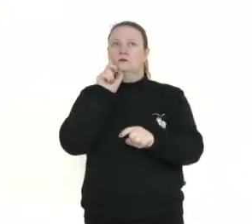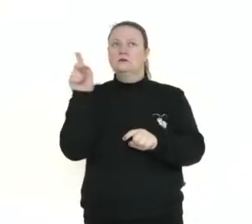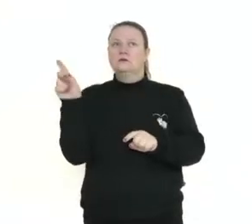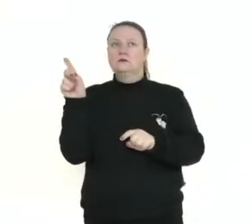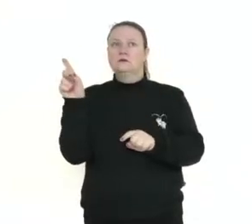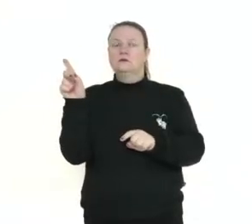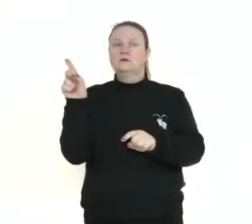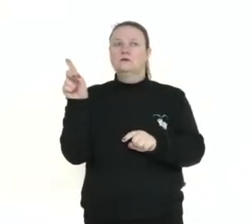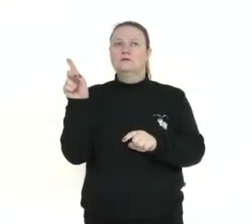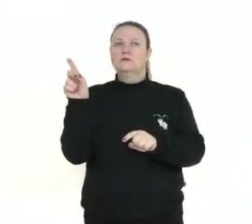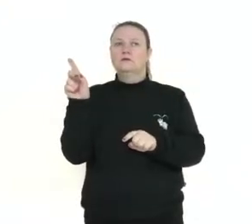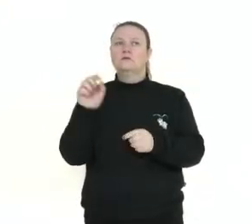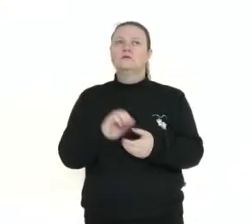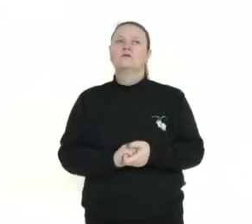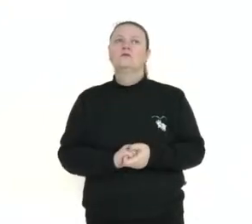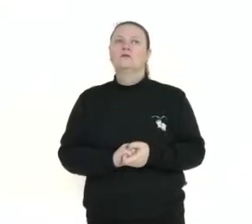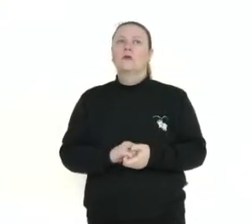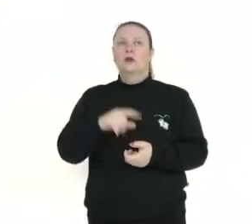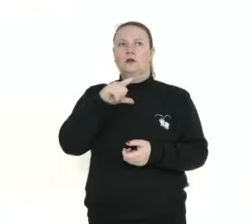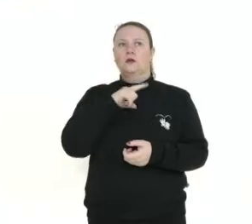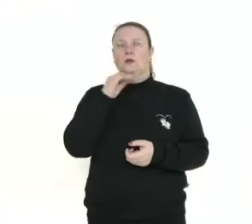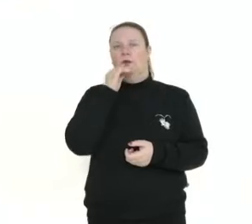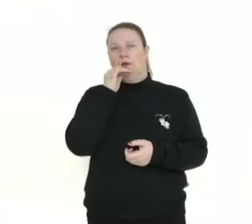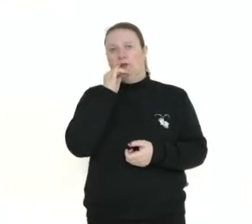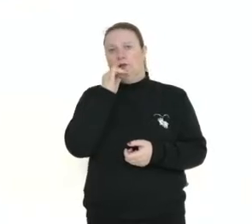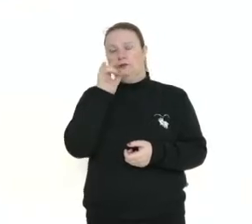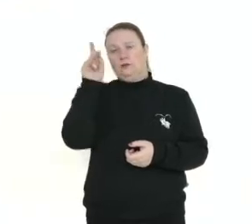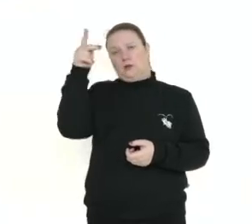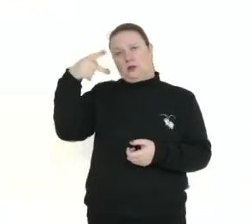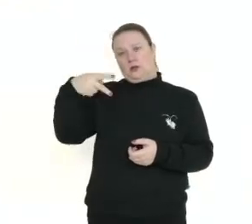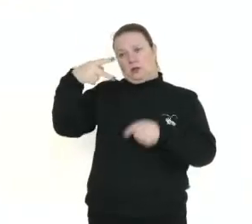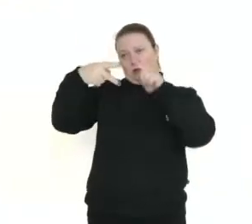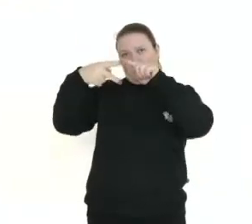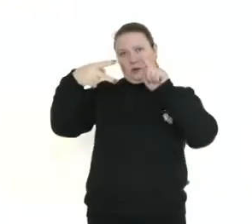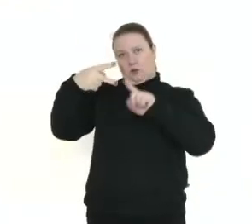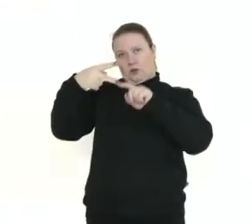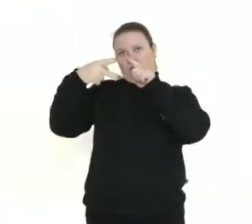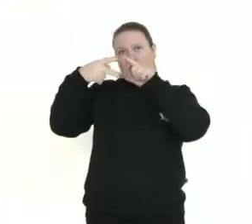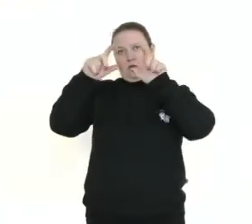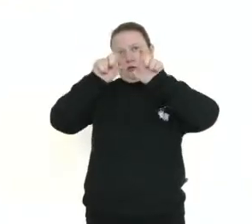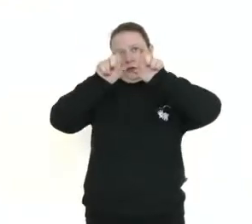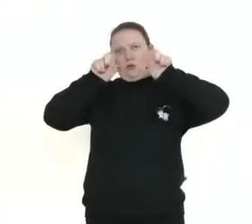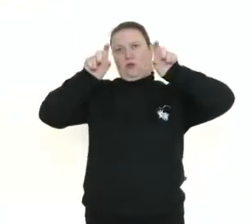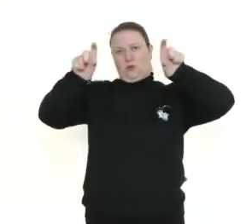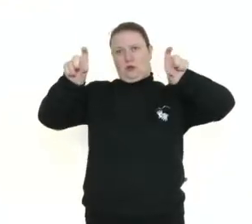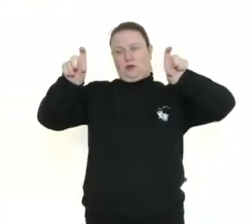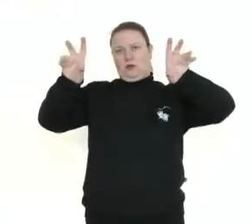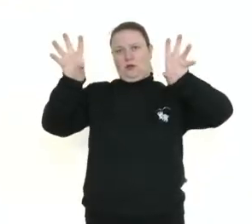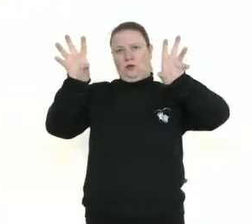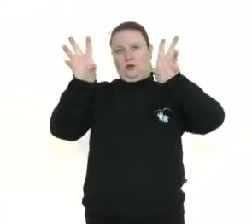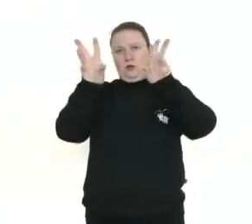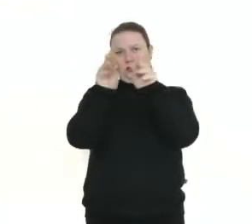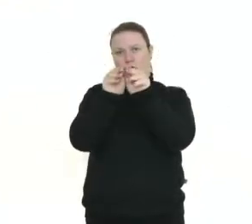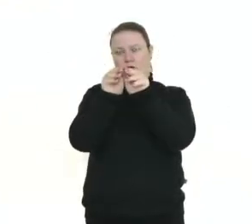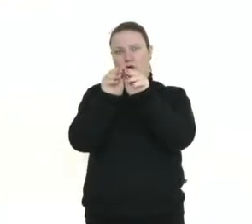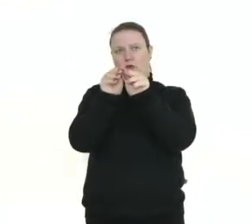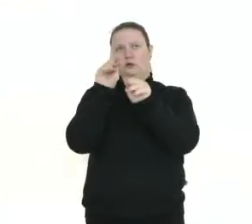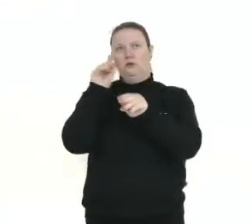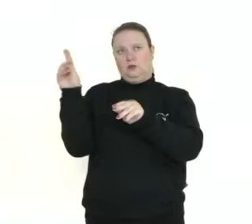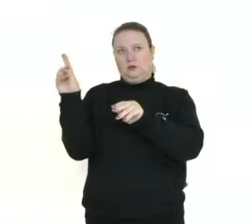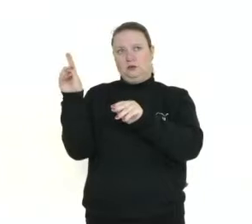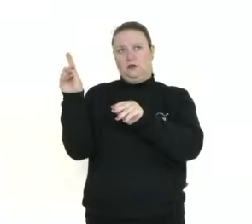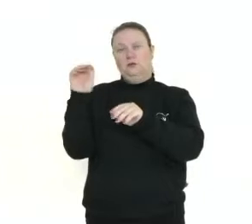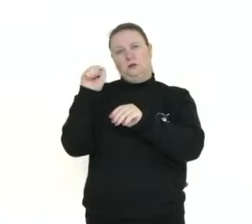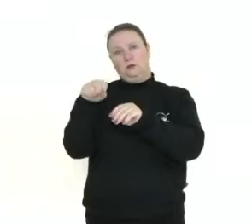tem esse valor aqui. No caso, as duas estão na forma reduzida. Concorda comigo? Sim, né? Ou